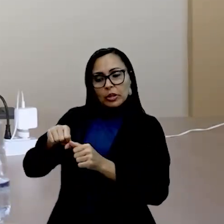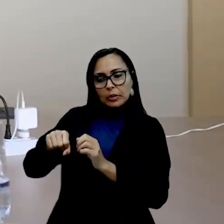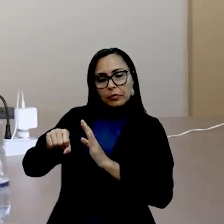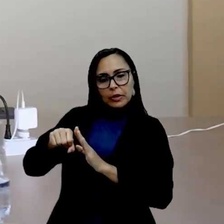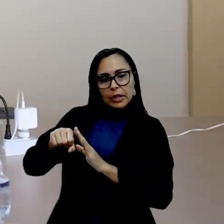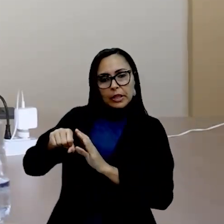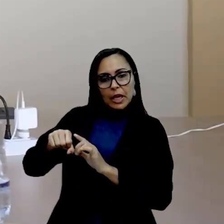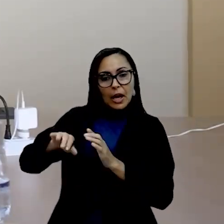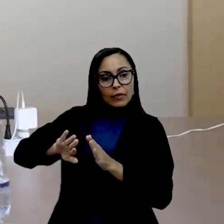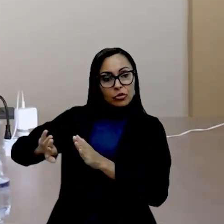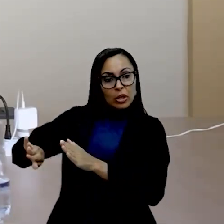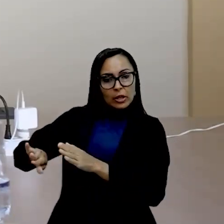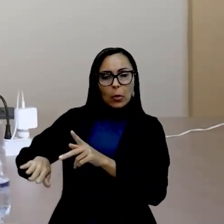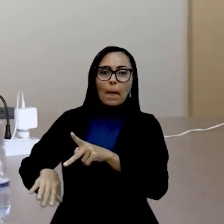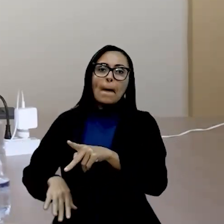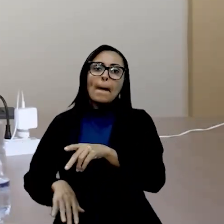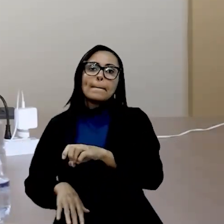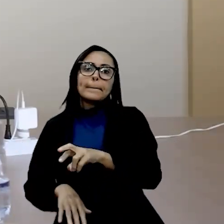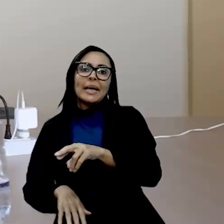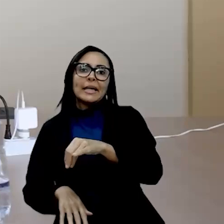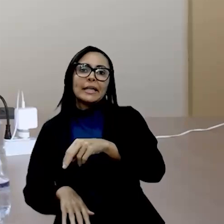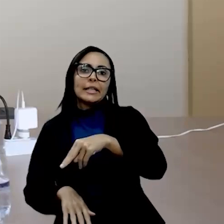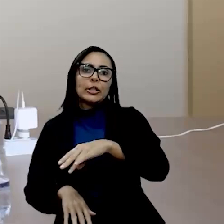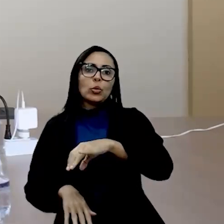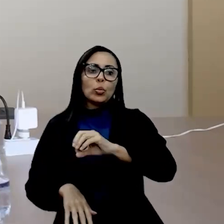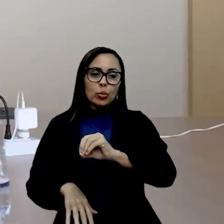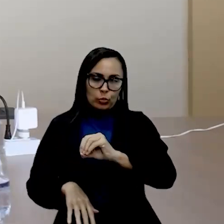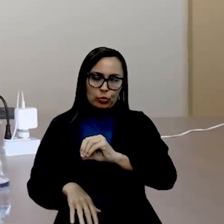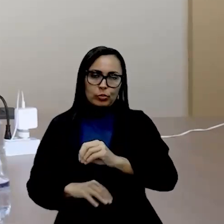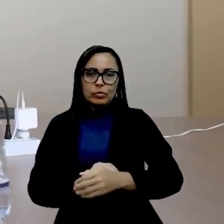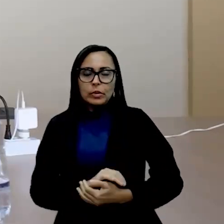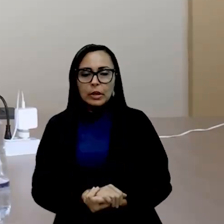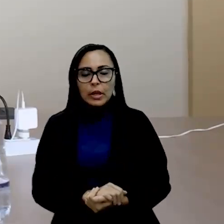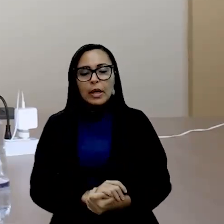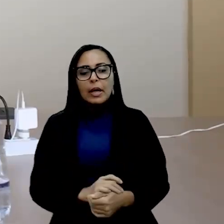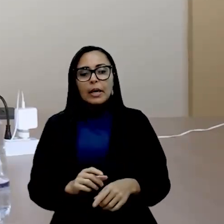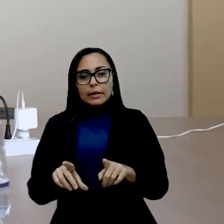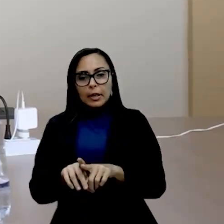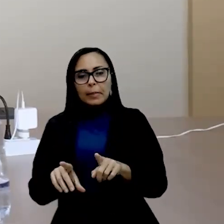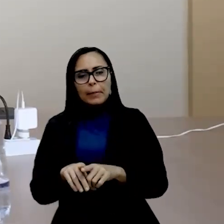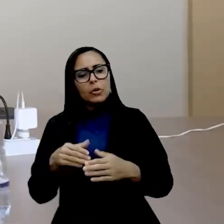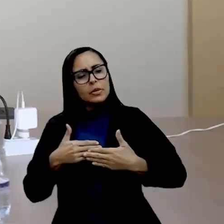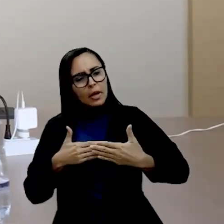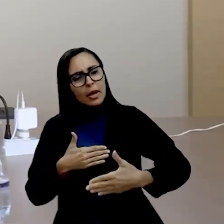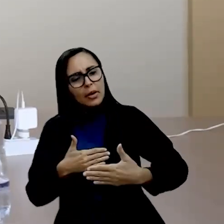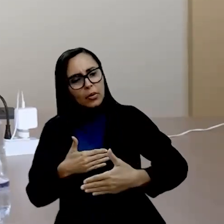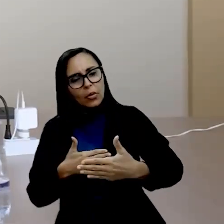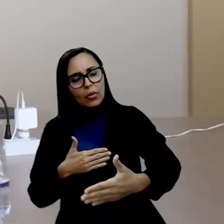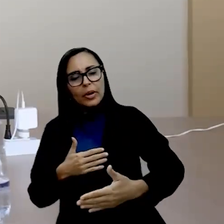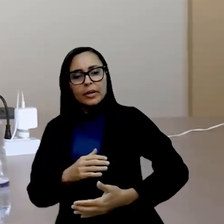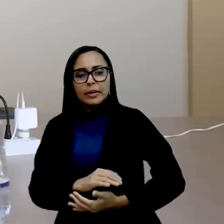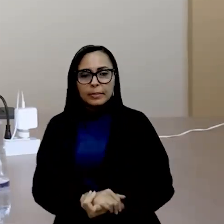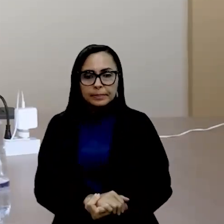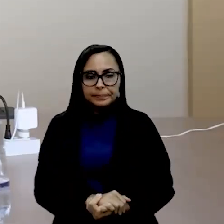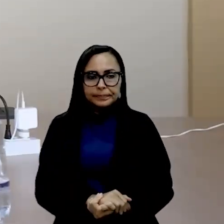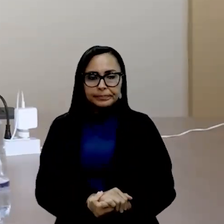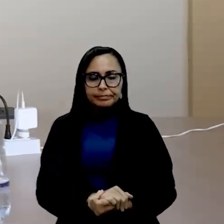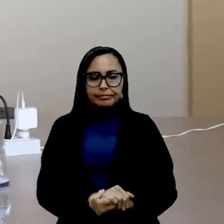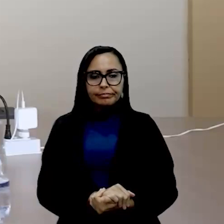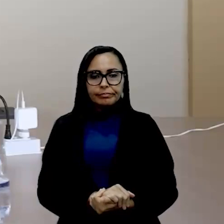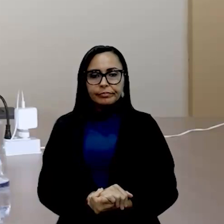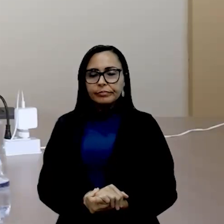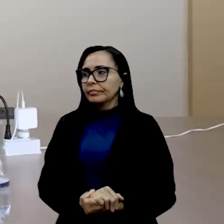Que é o períneo. Então, o desconforto perineal, ele pode ser também decorrente de uma prostatite crônica.